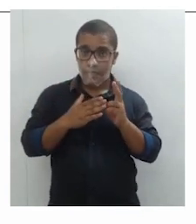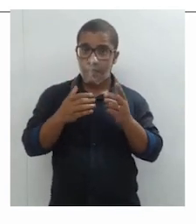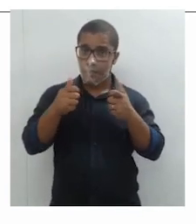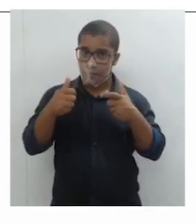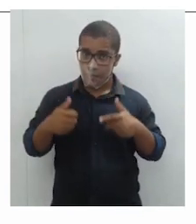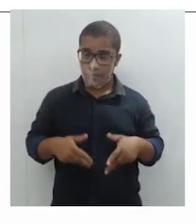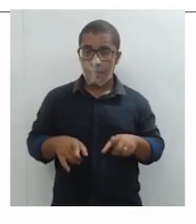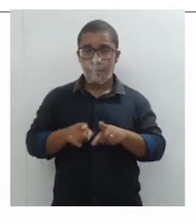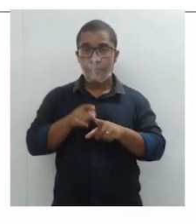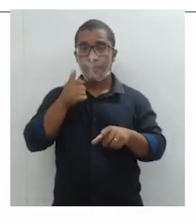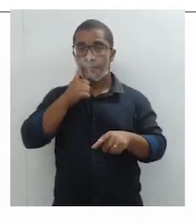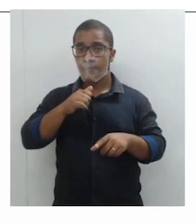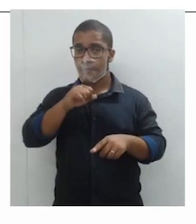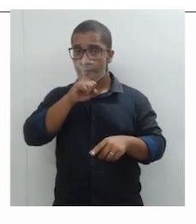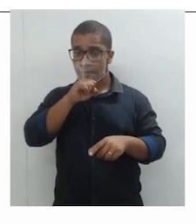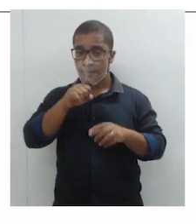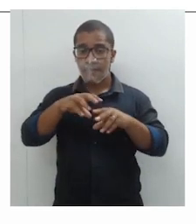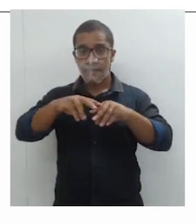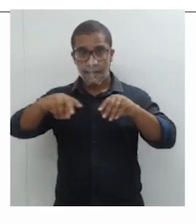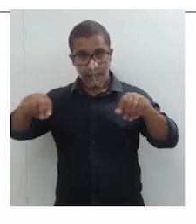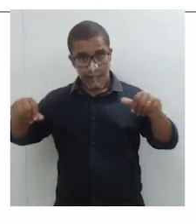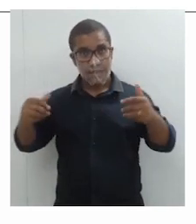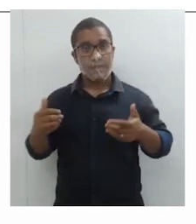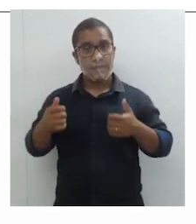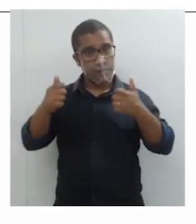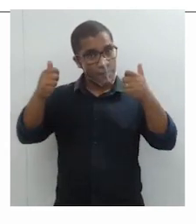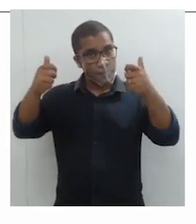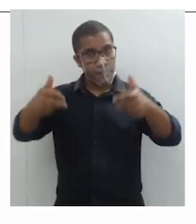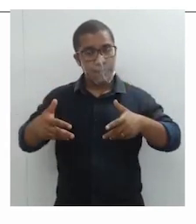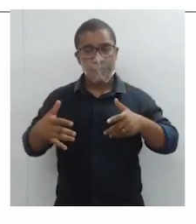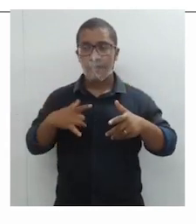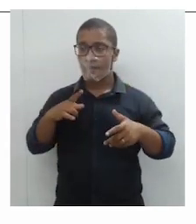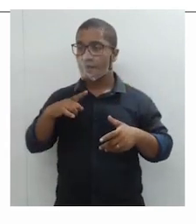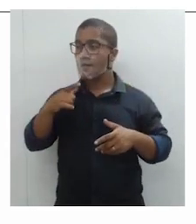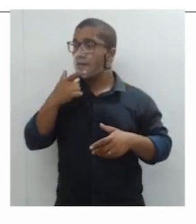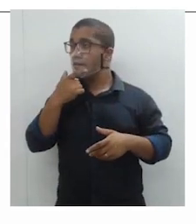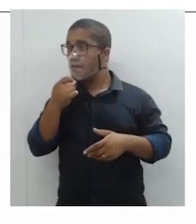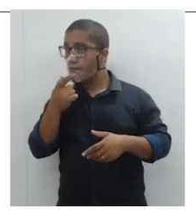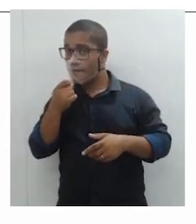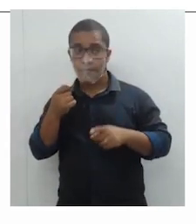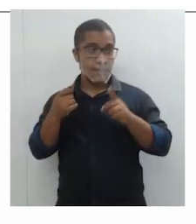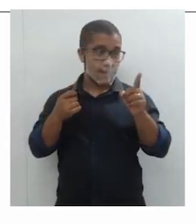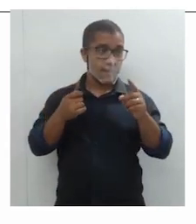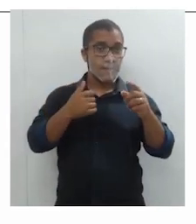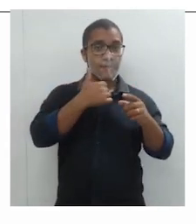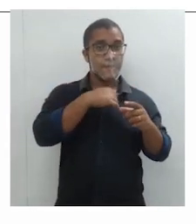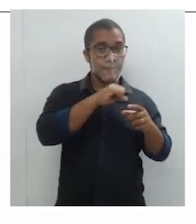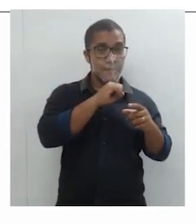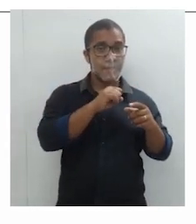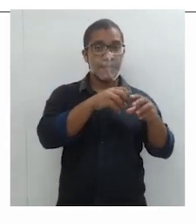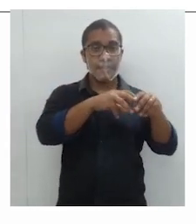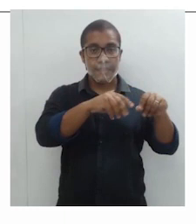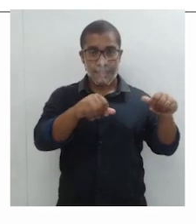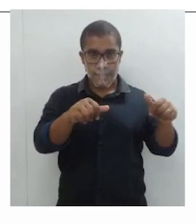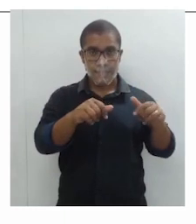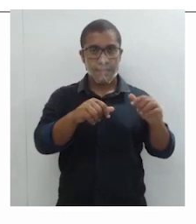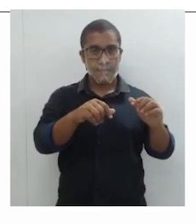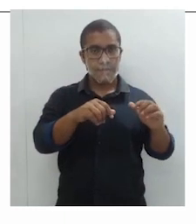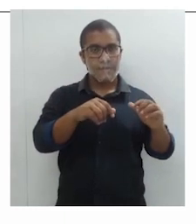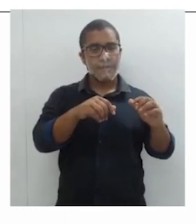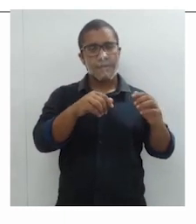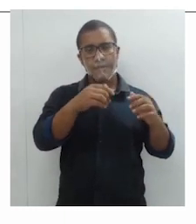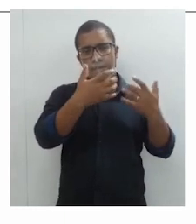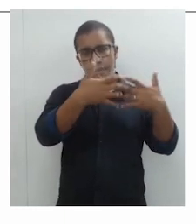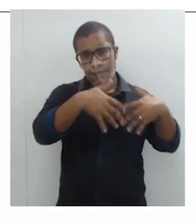a questão da mãe terra essa relação do homem certo com a mãe terra essa relação do homem